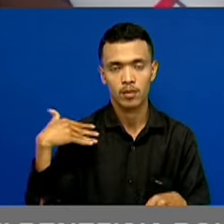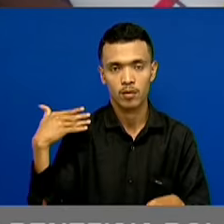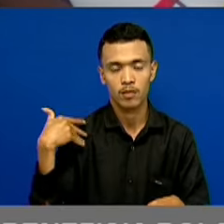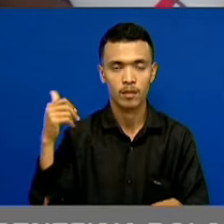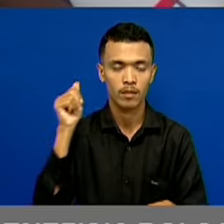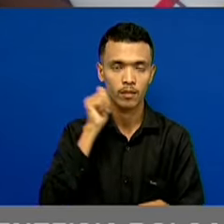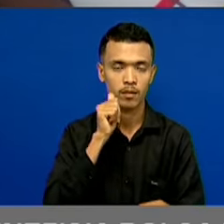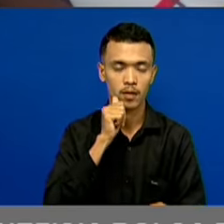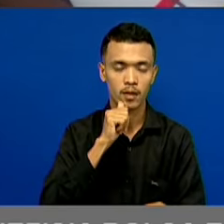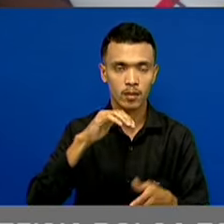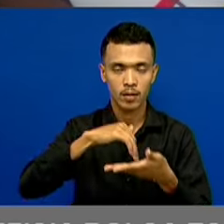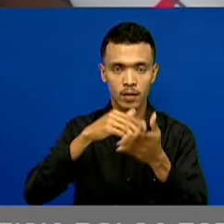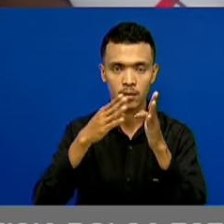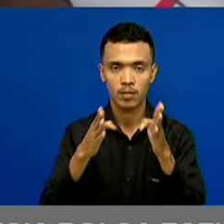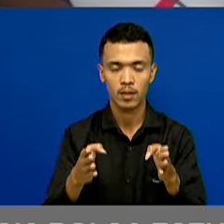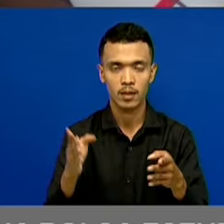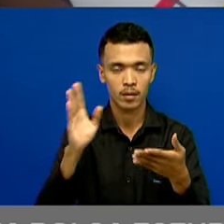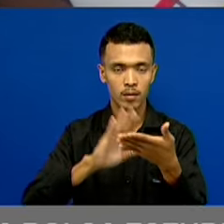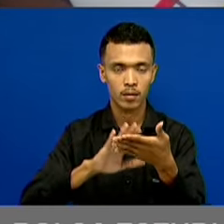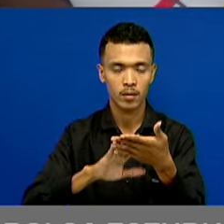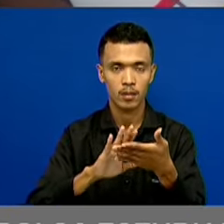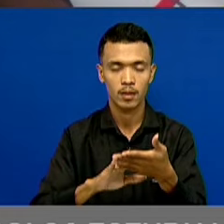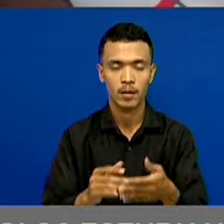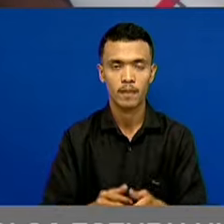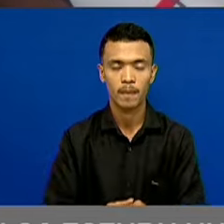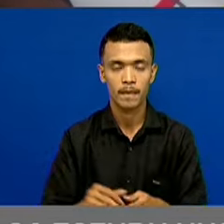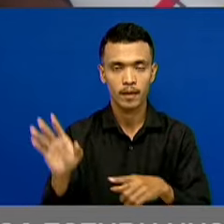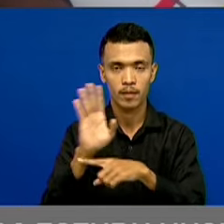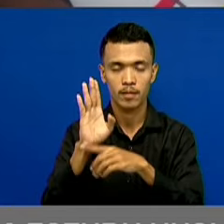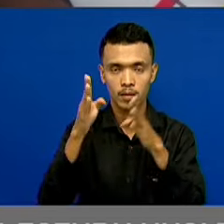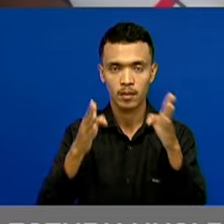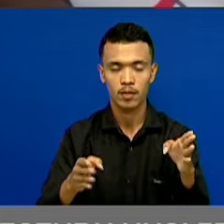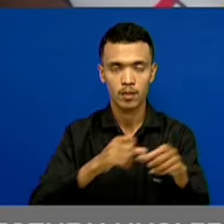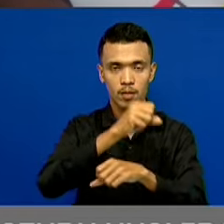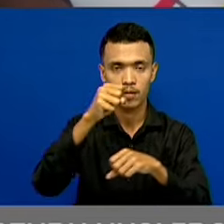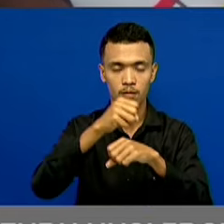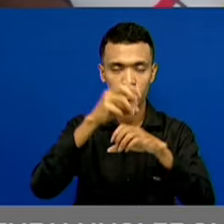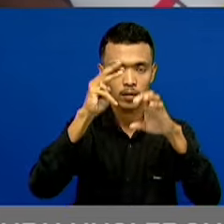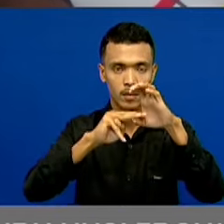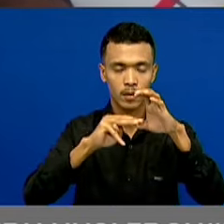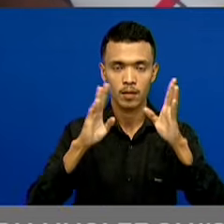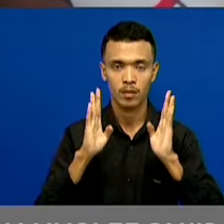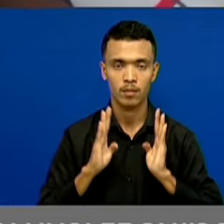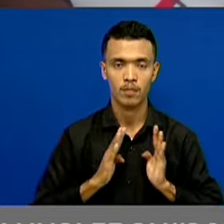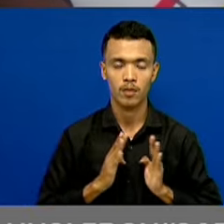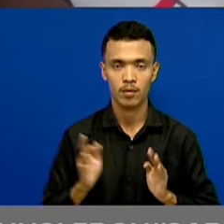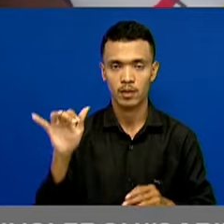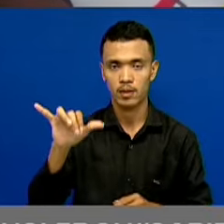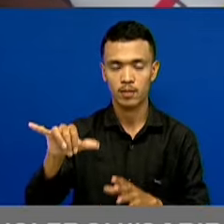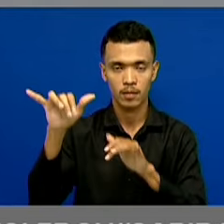Shira, estudantes de russa escola na universidade Shira, negociantes no loja na Shira, no empresário Shira, na Behela e